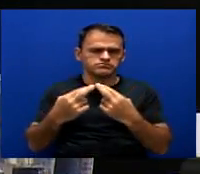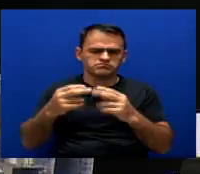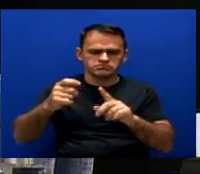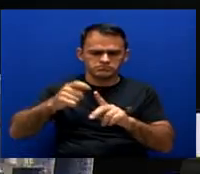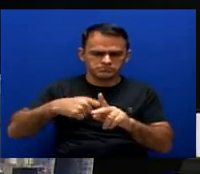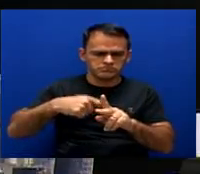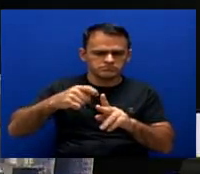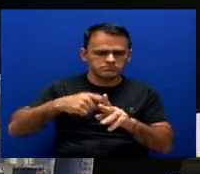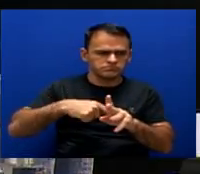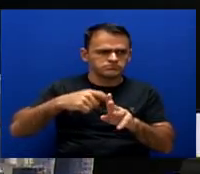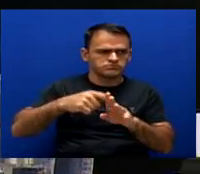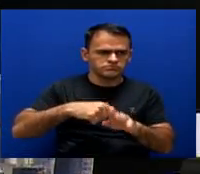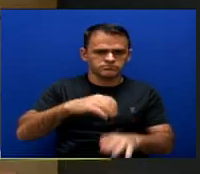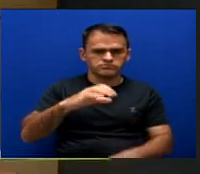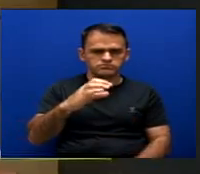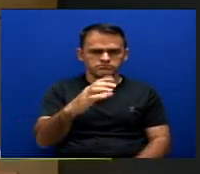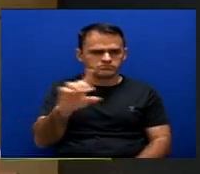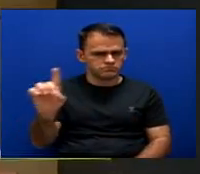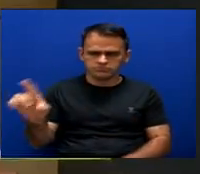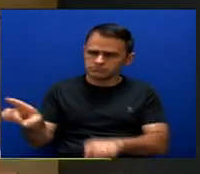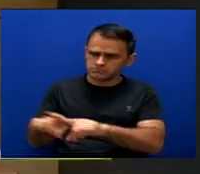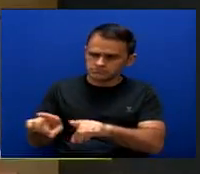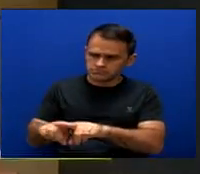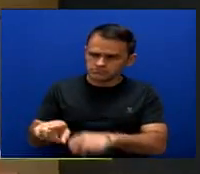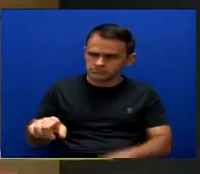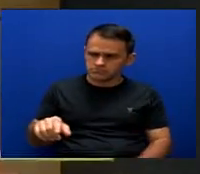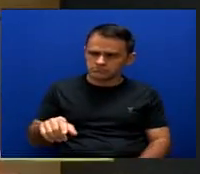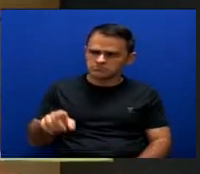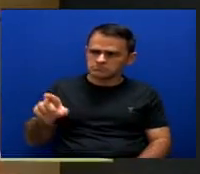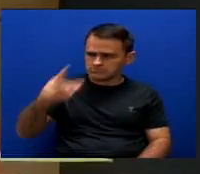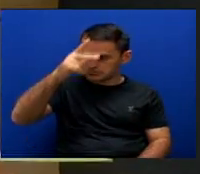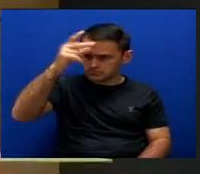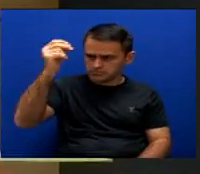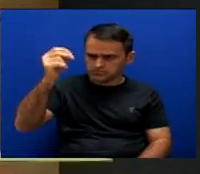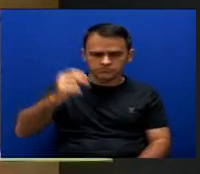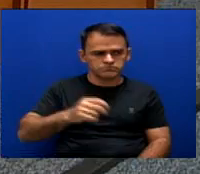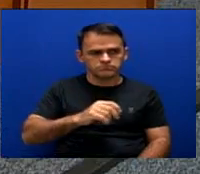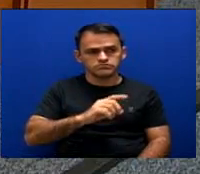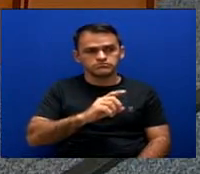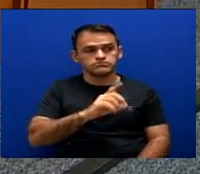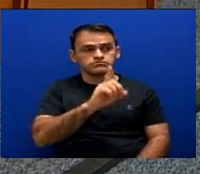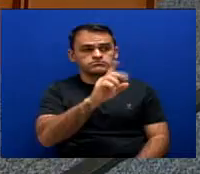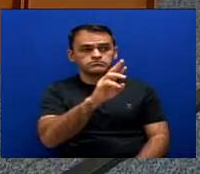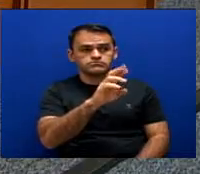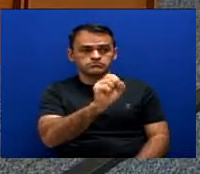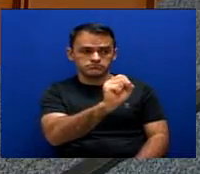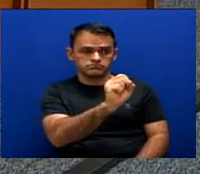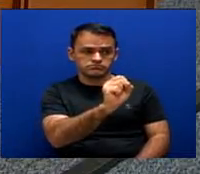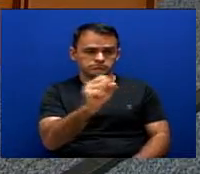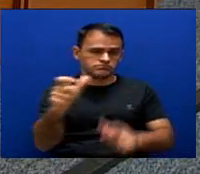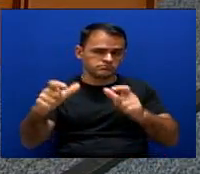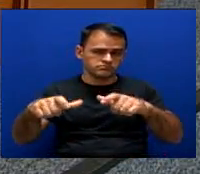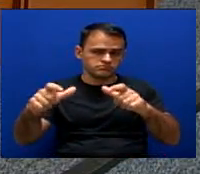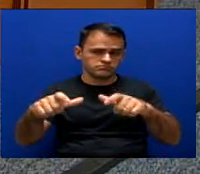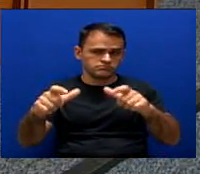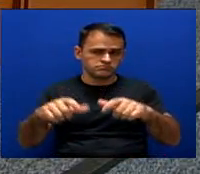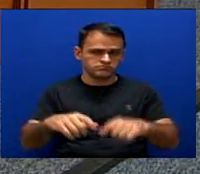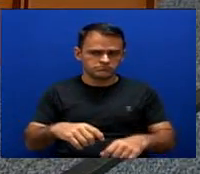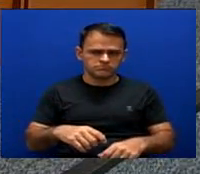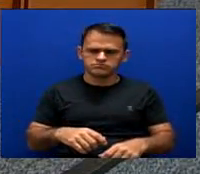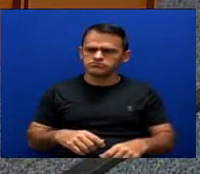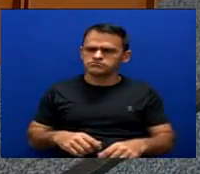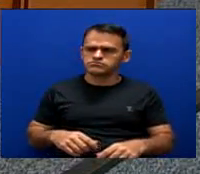assim coordenadorias participa também é que ele na prefeitura no rs sempre